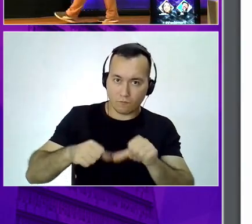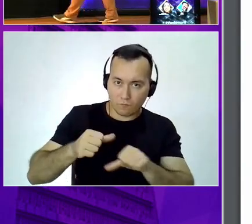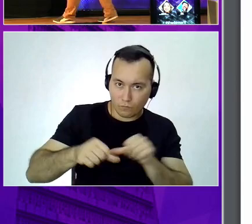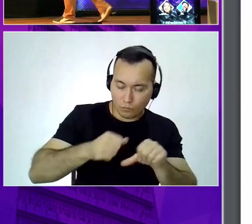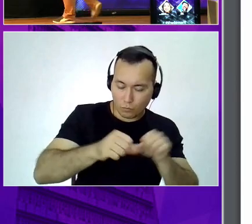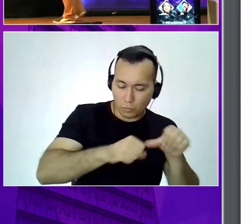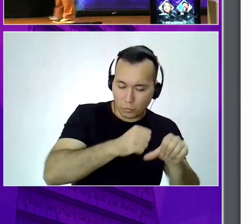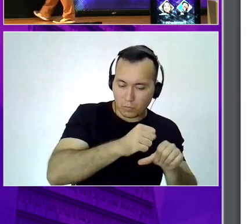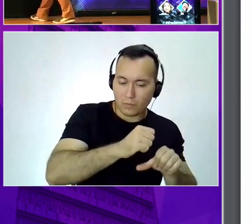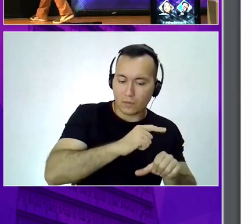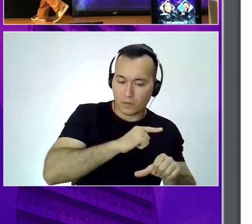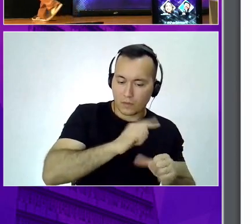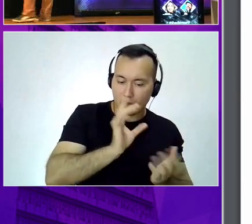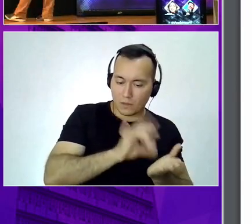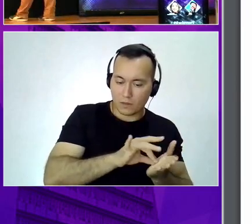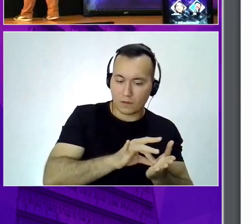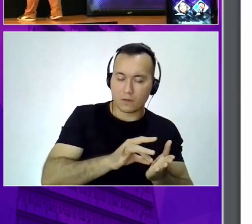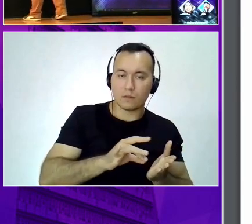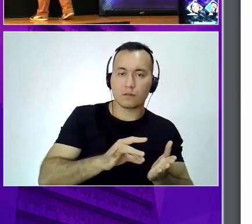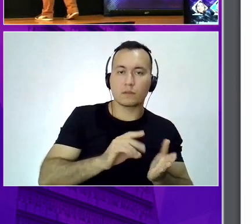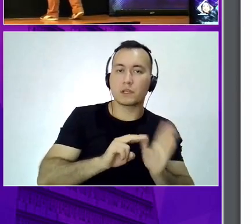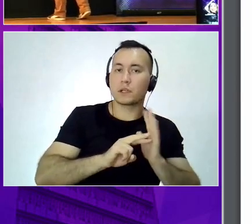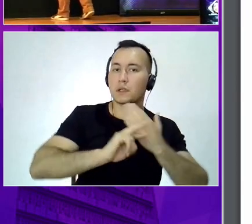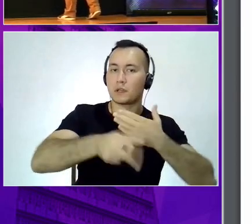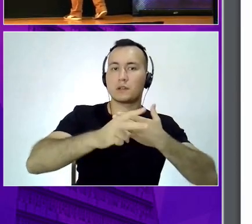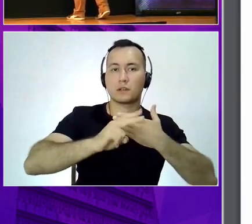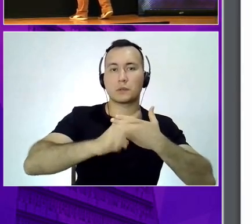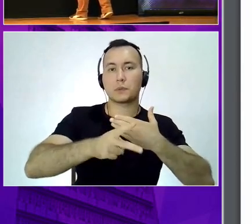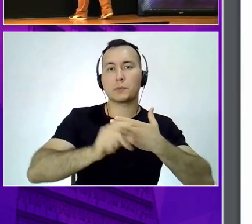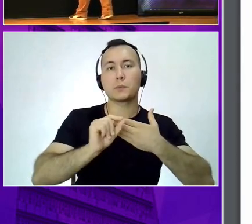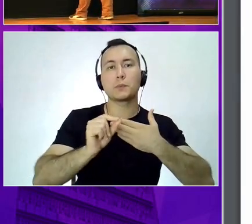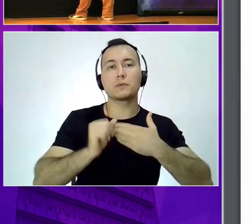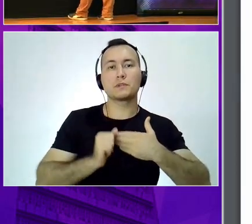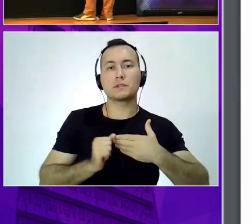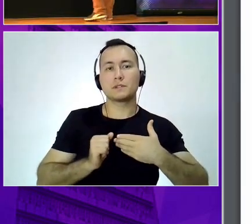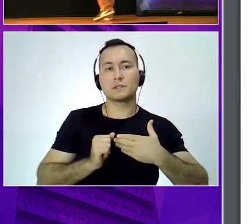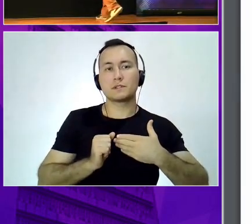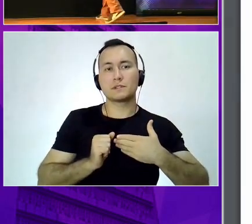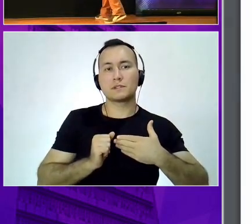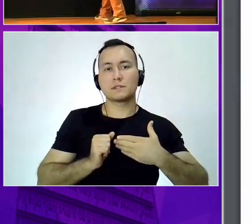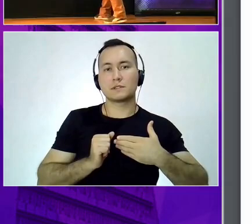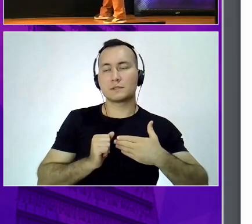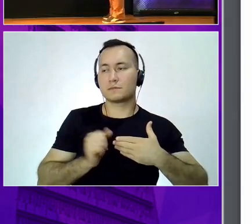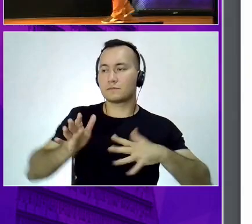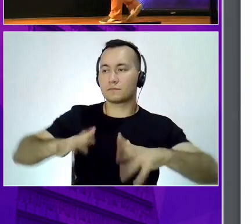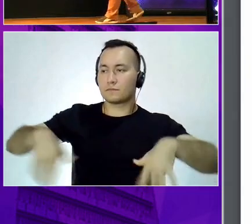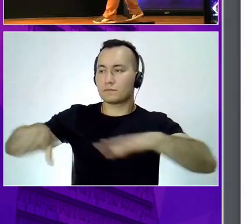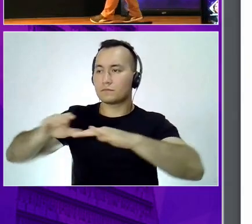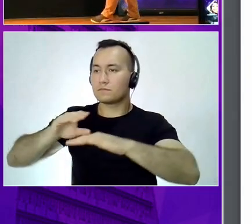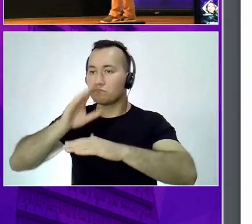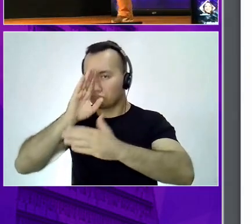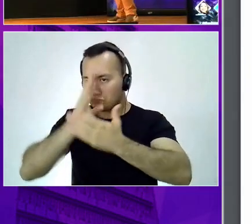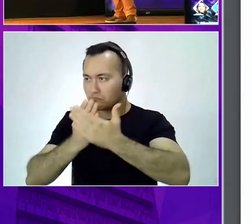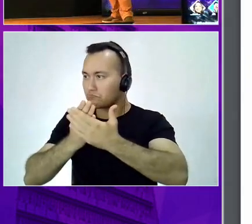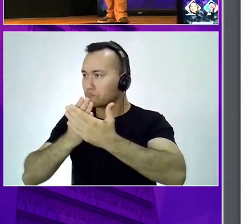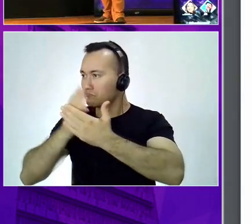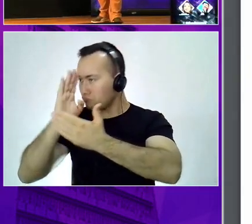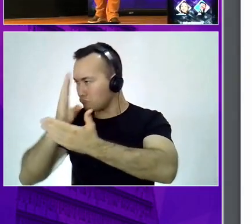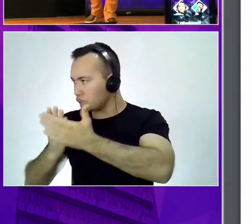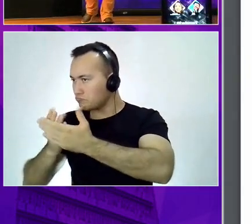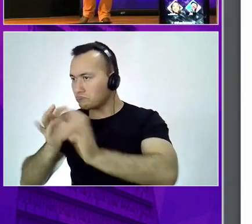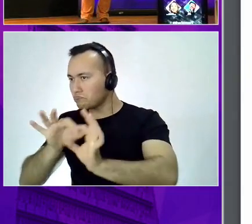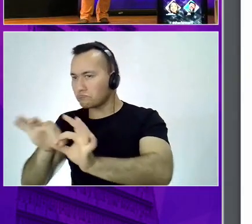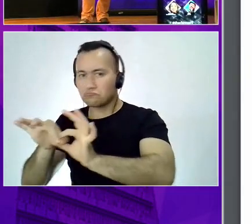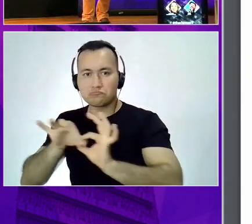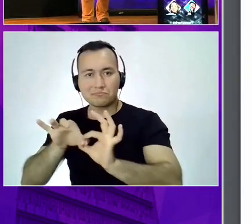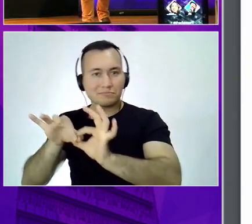Provavelmente, né, no processo de mudança, você vai trabalhar para principalmente aumentar o nível de confiança. Né? Teve palestras, né, inclusive na trilha,